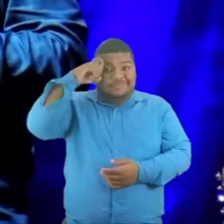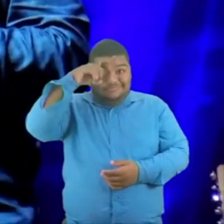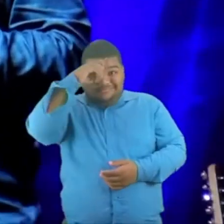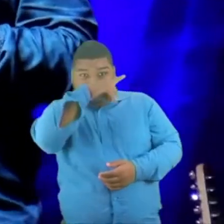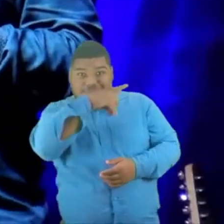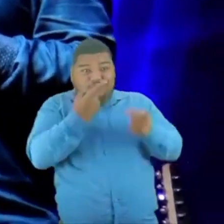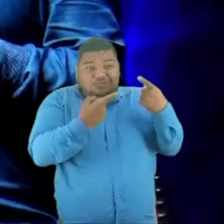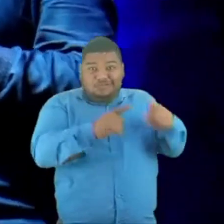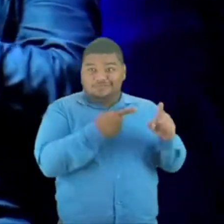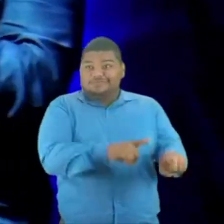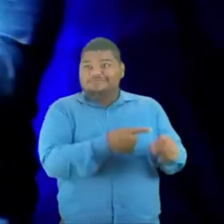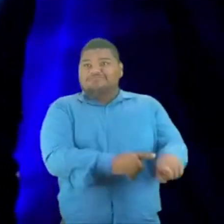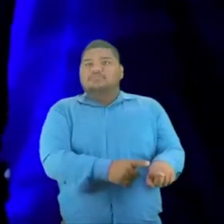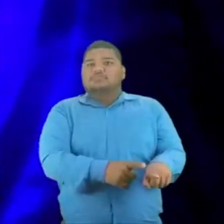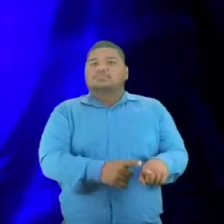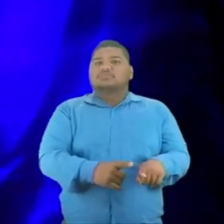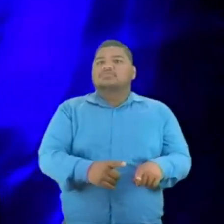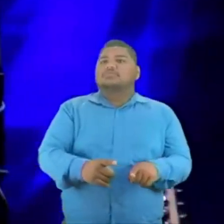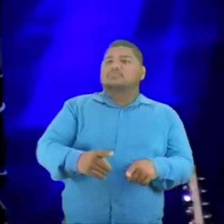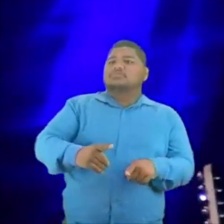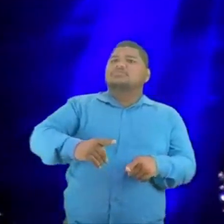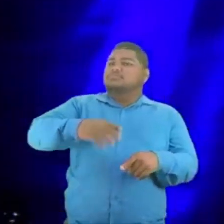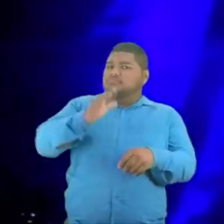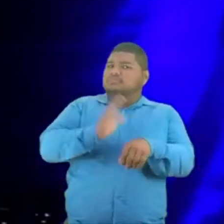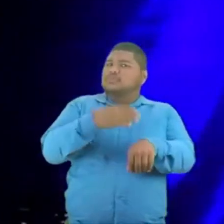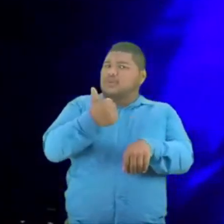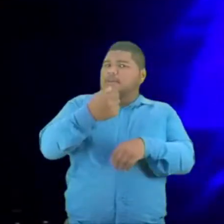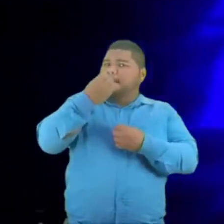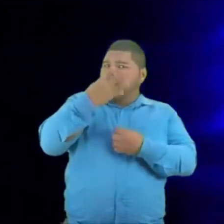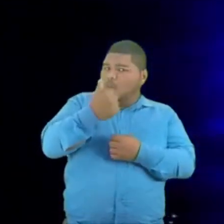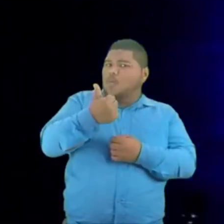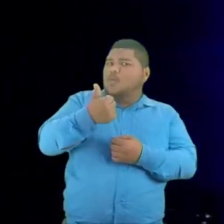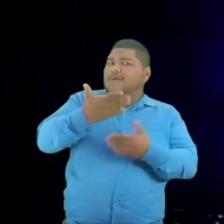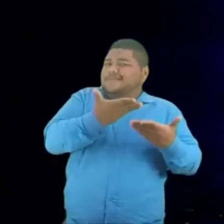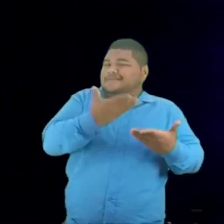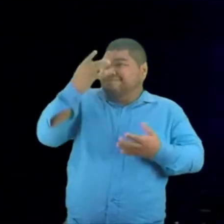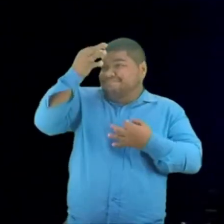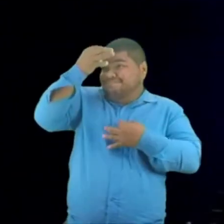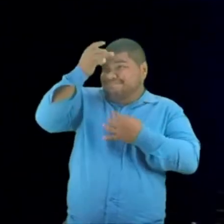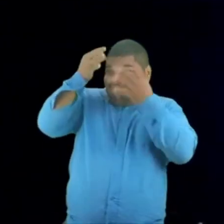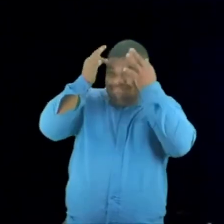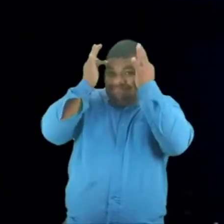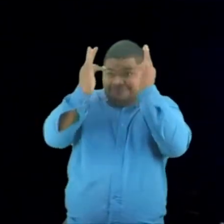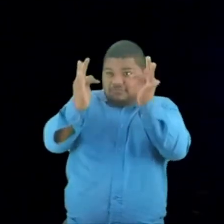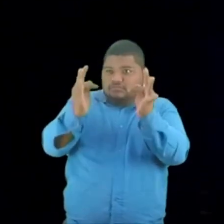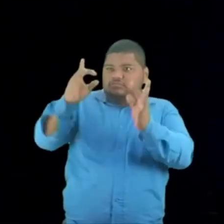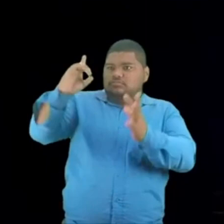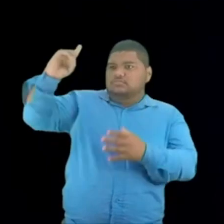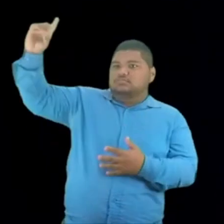perseguição, vale a pena sermos fiéis a Deus. A primeira atitude: